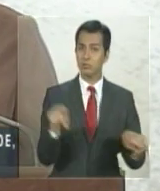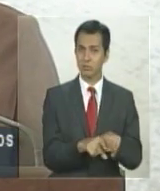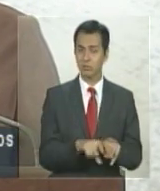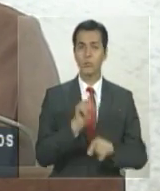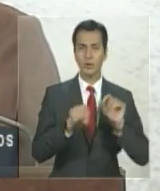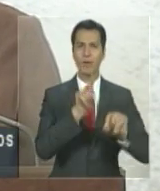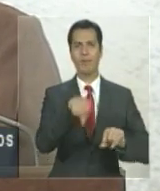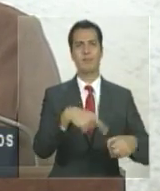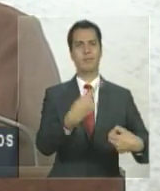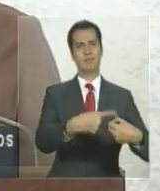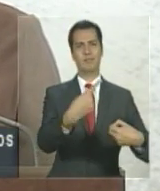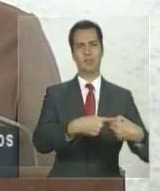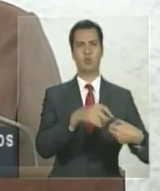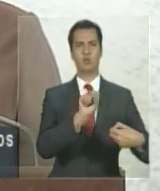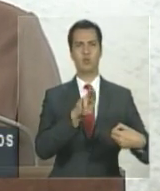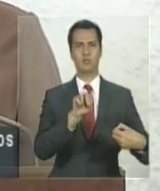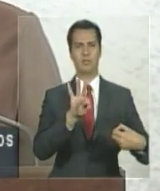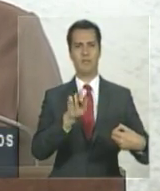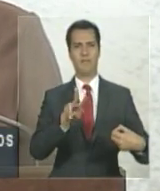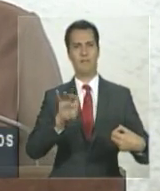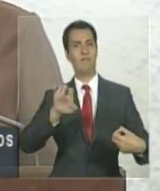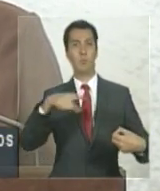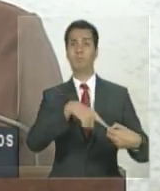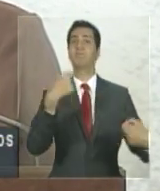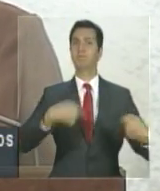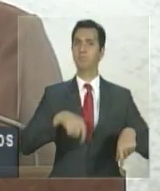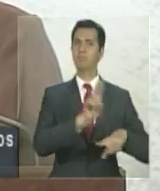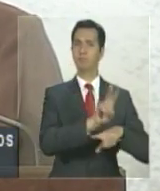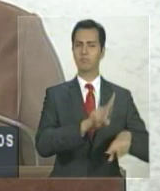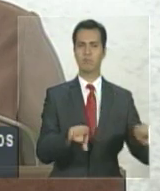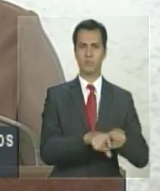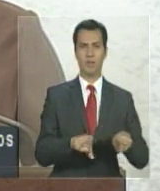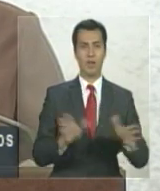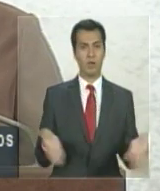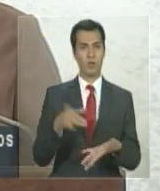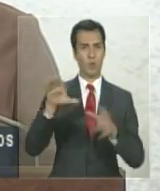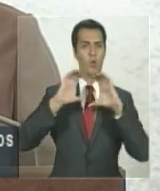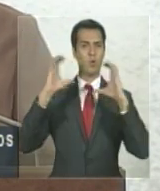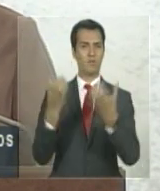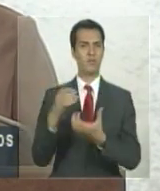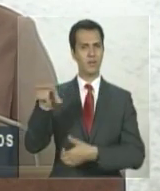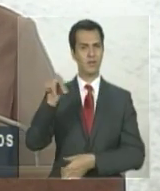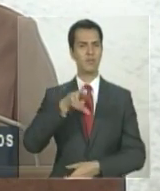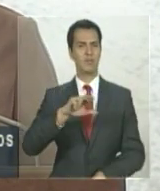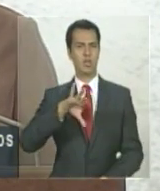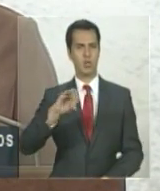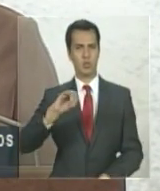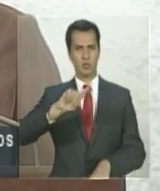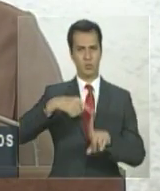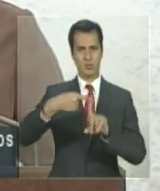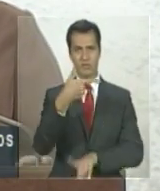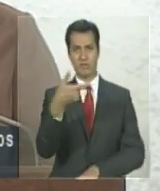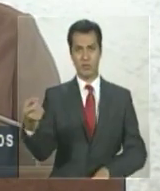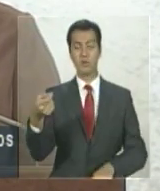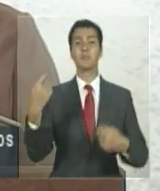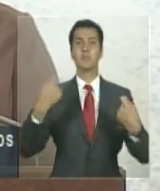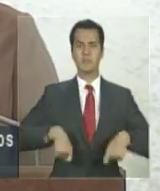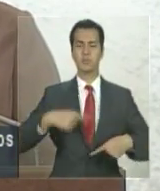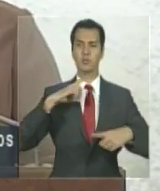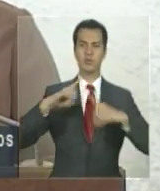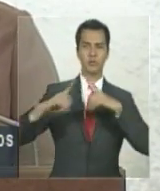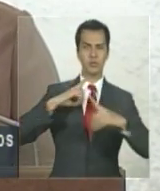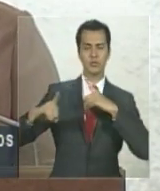das cidades sustentáveis. Nós temos de aproveitar a Rio Mais 20 e colocar esta discussão no